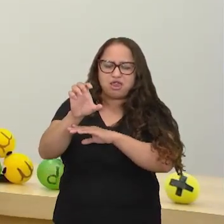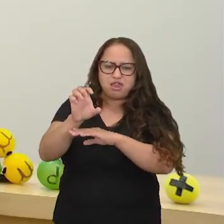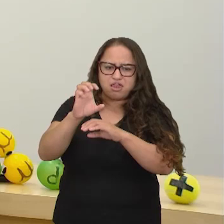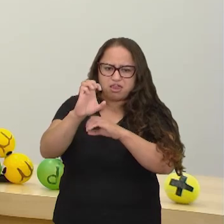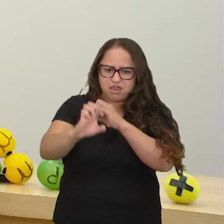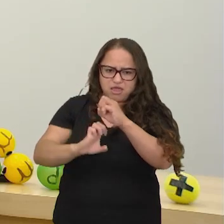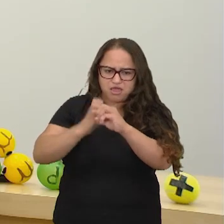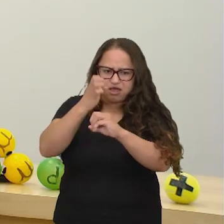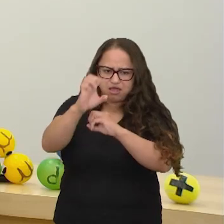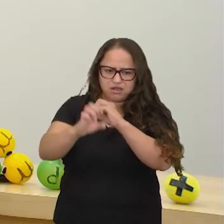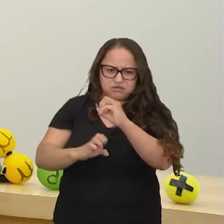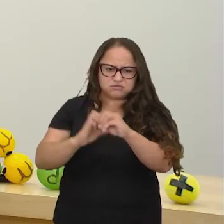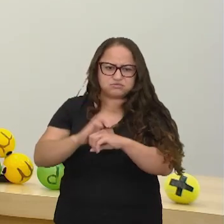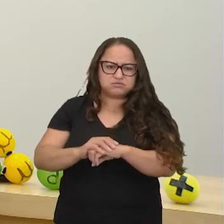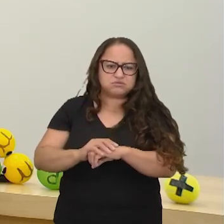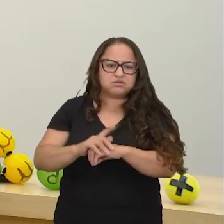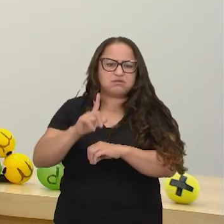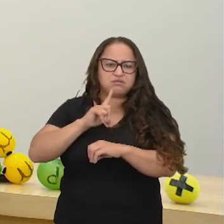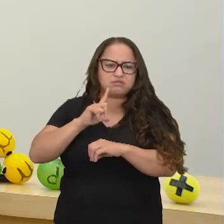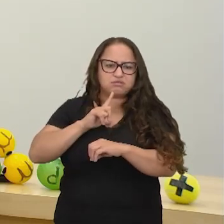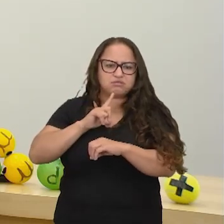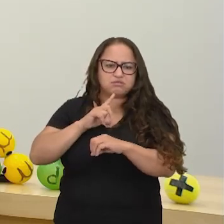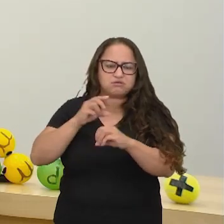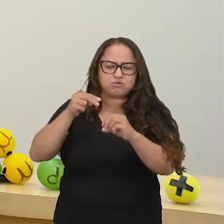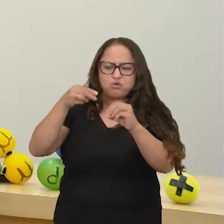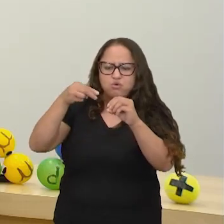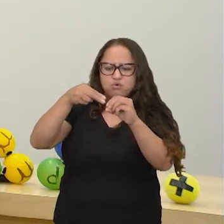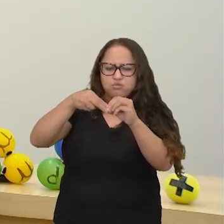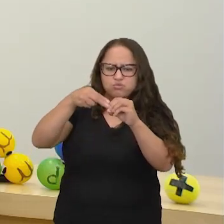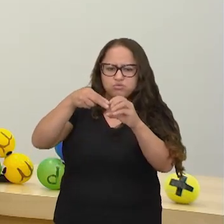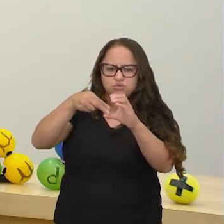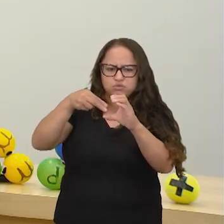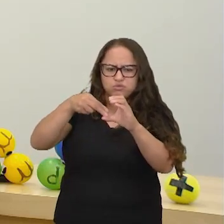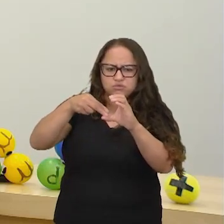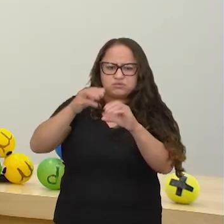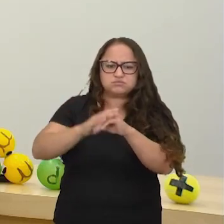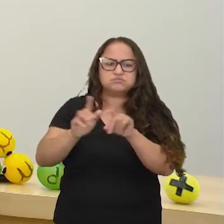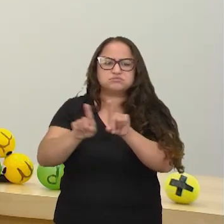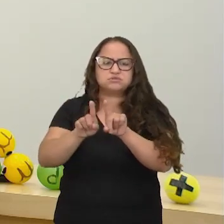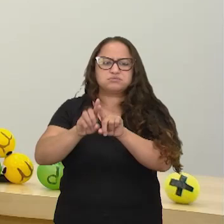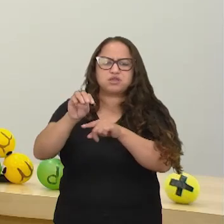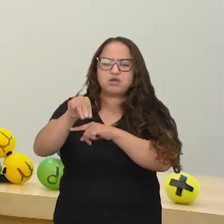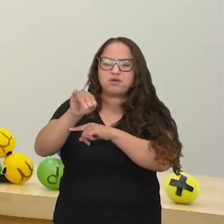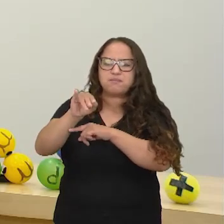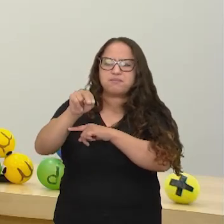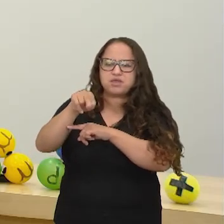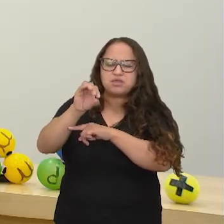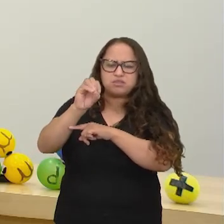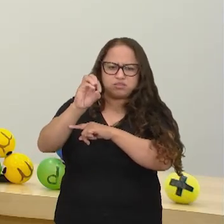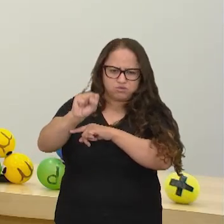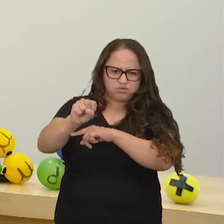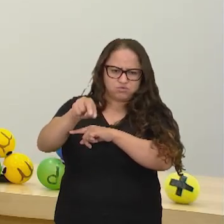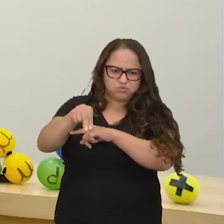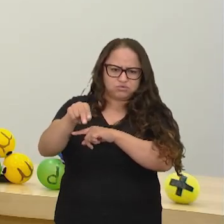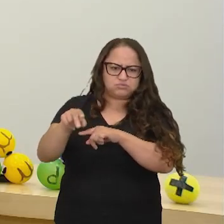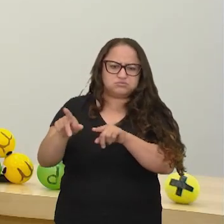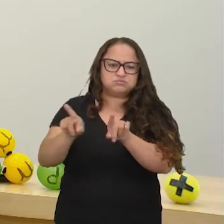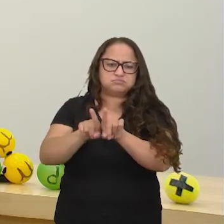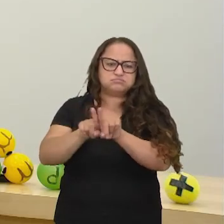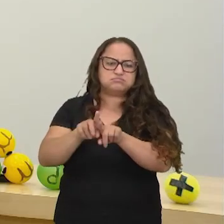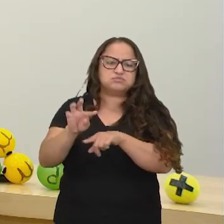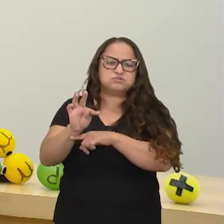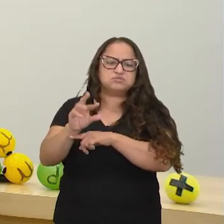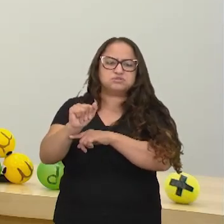o neutrino do elétron, é um lepton também. Tem o míon, certo? O neutrino do míon, o